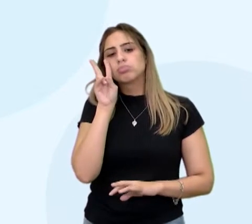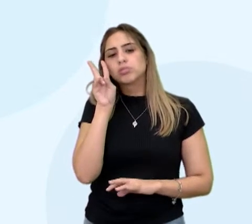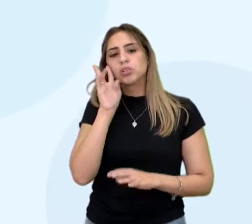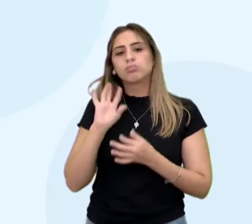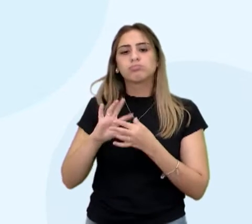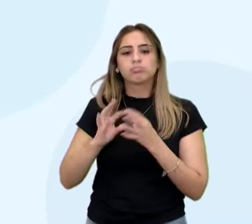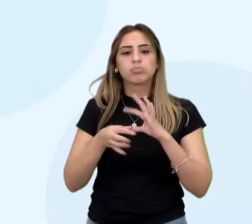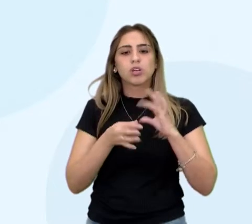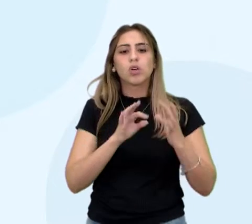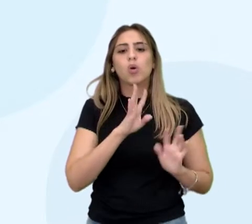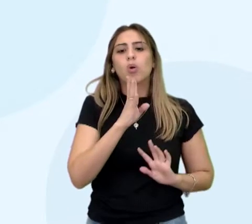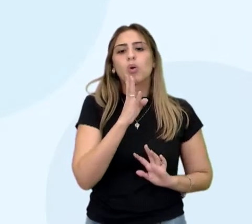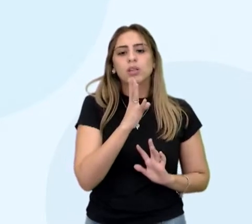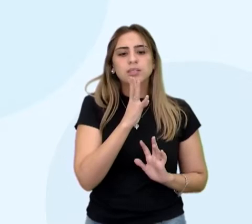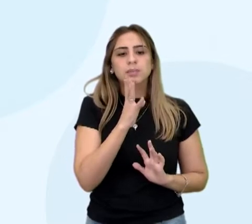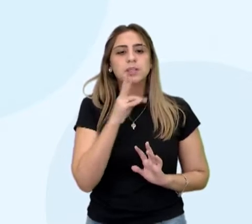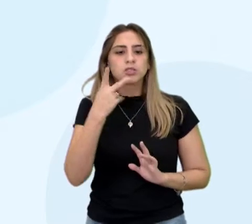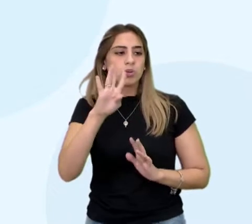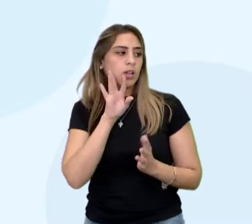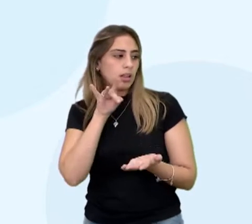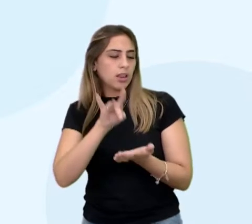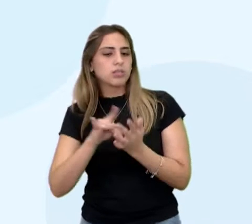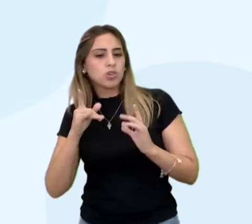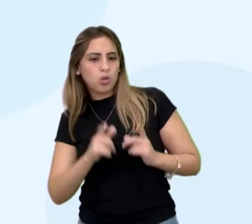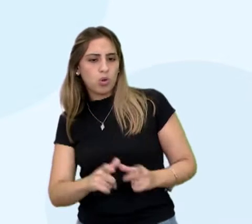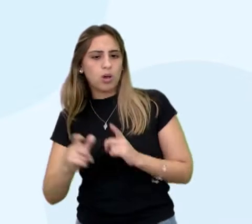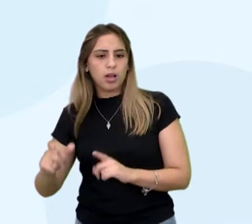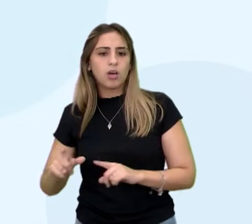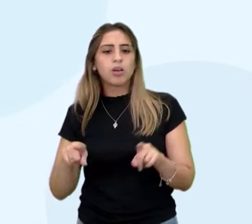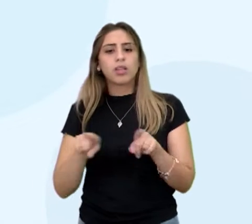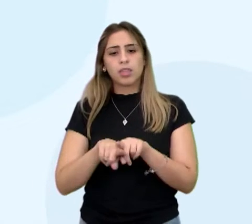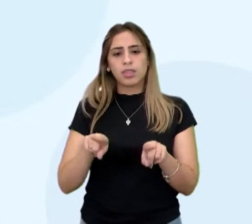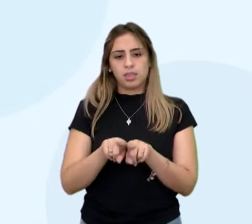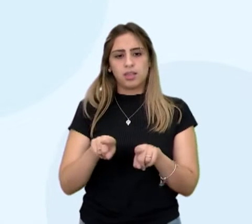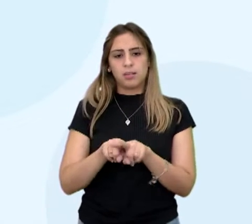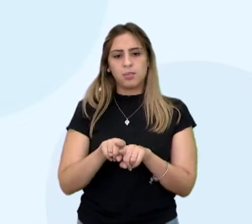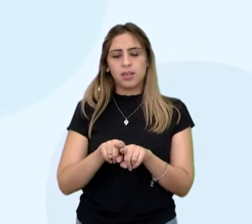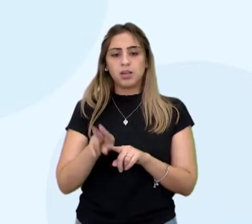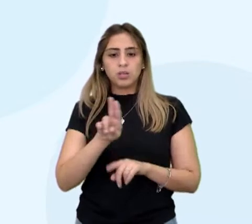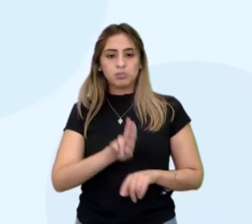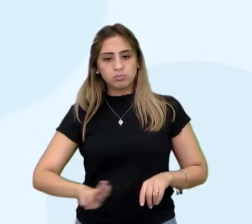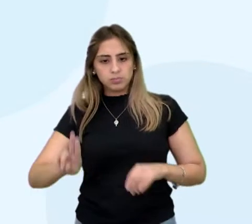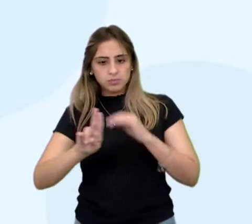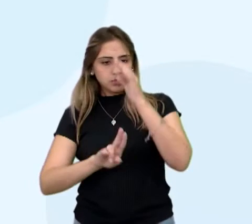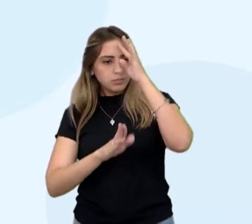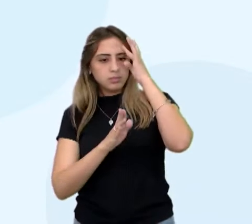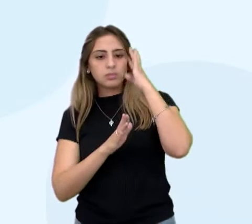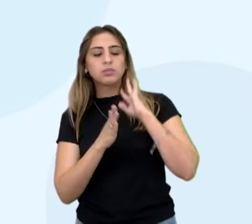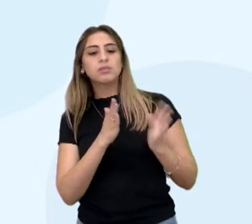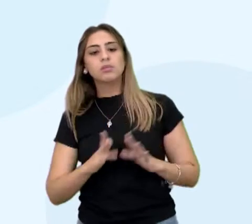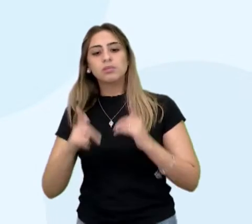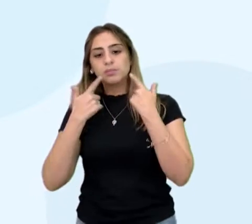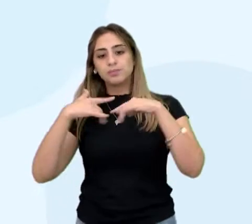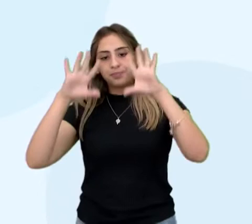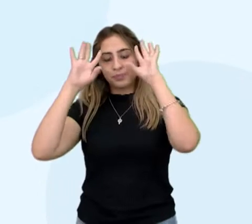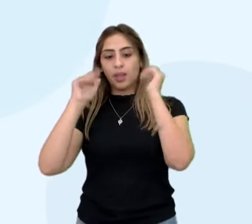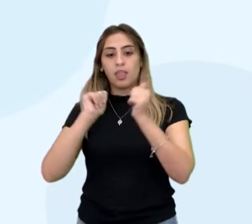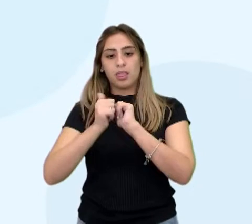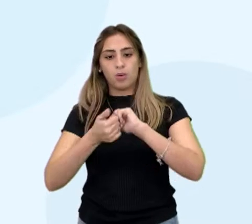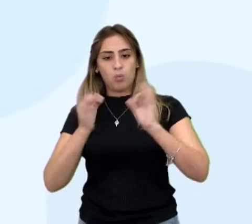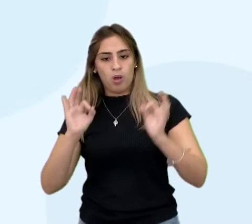contextualizando os conhecimentos em sua realidade local e também utilizando procedimentos e